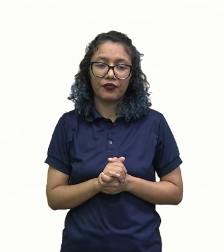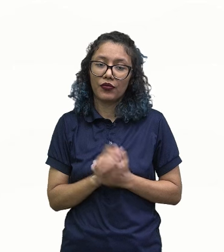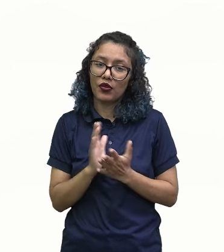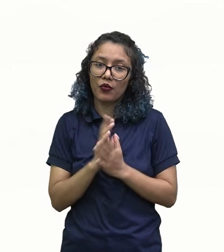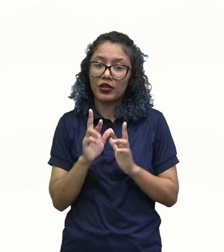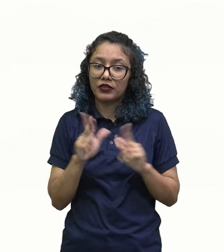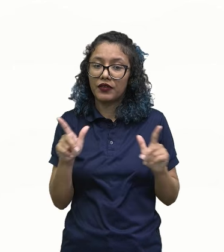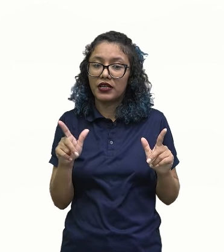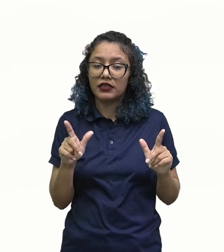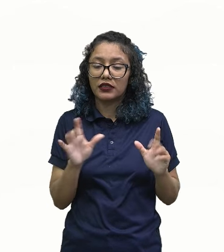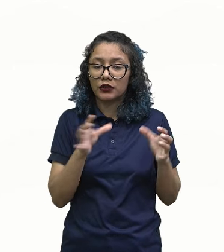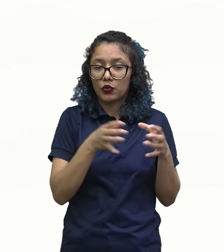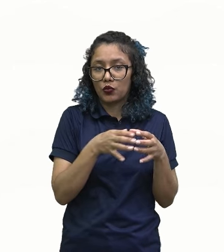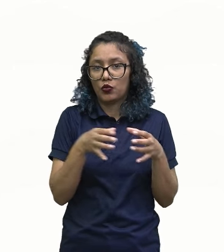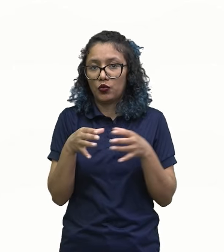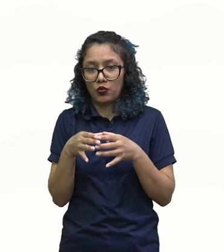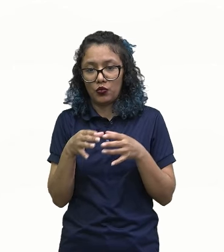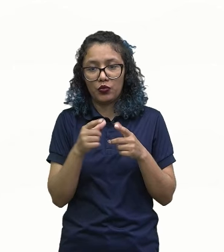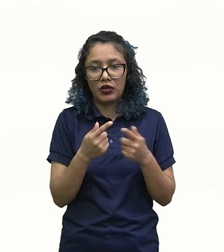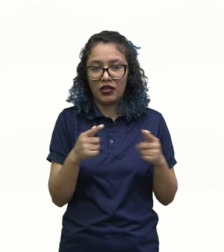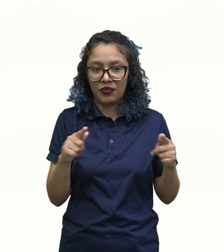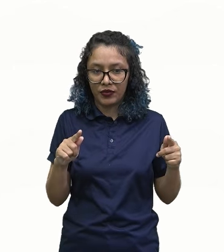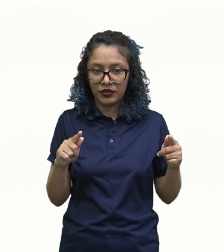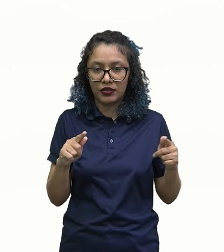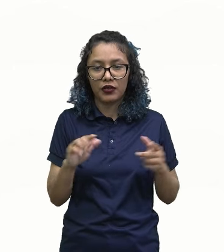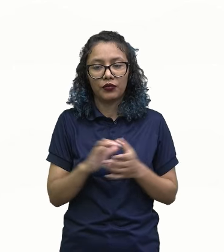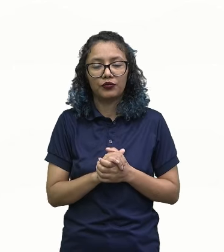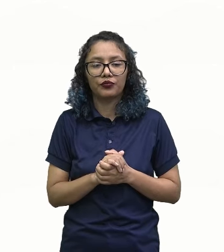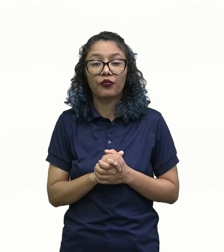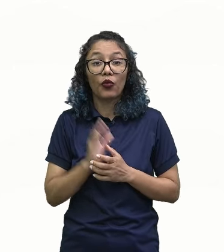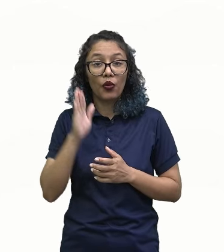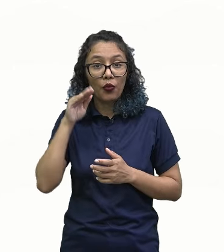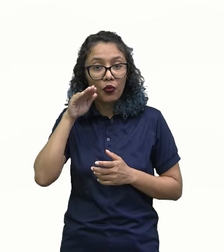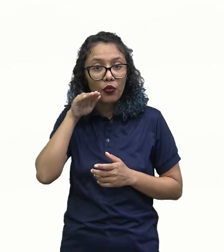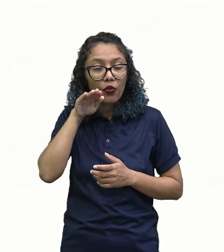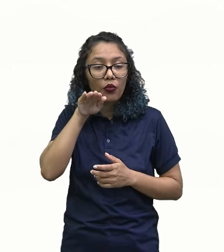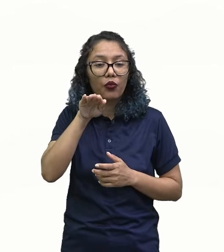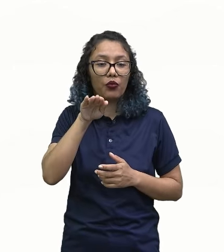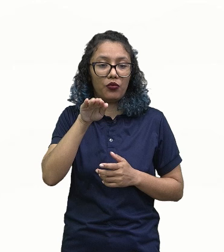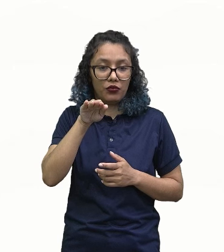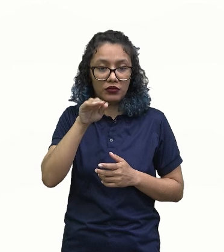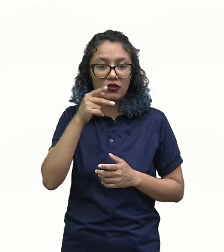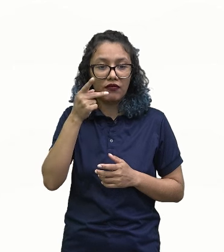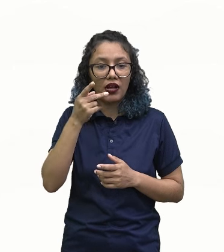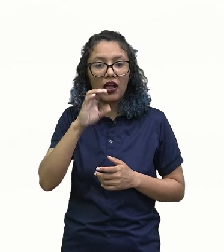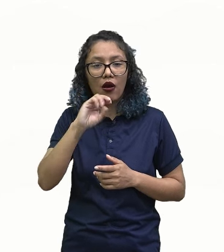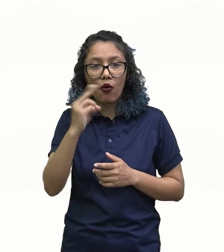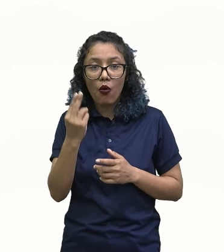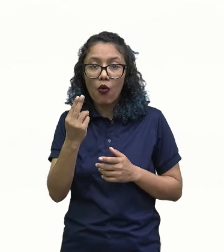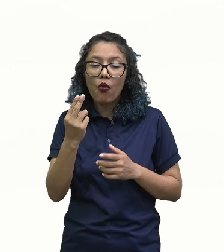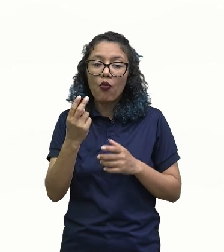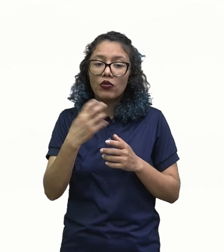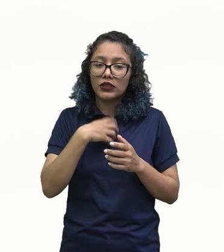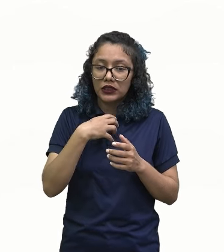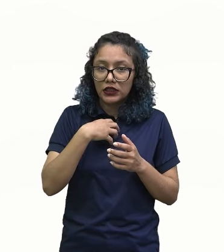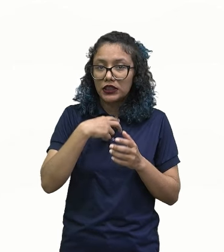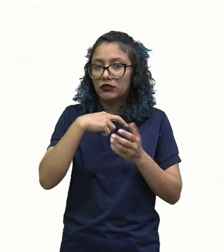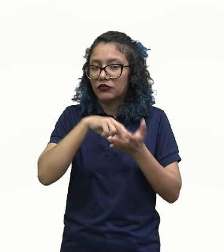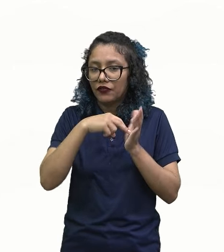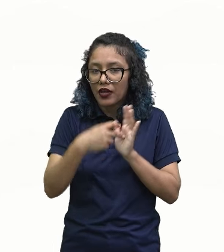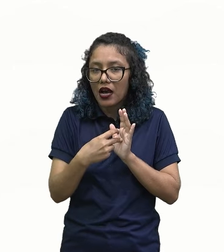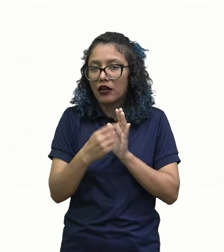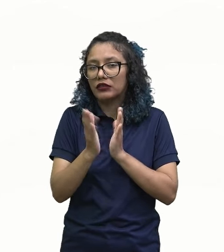algumas diferenças de classe gramatical, pronúncia e ou sentido entre algumas